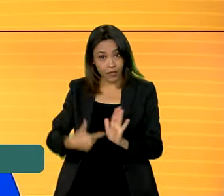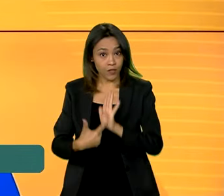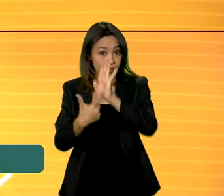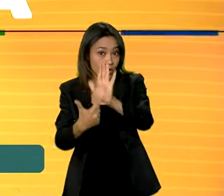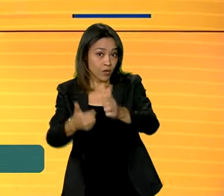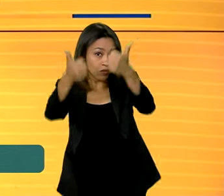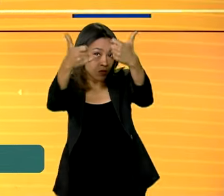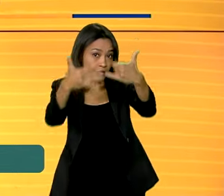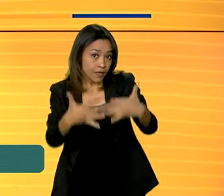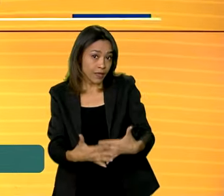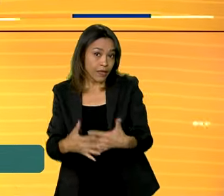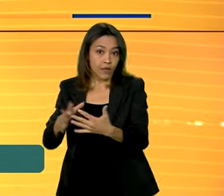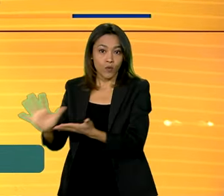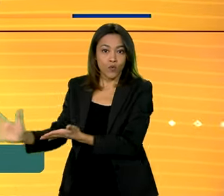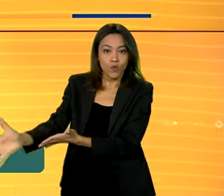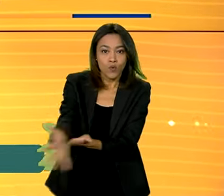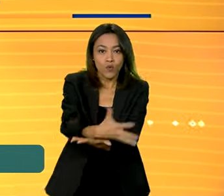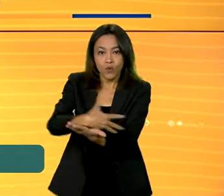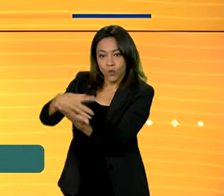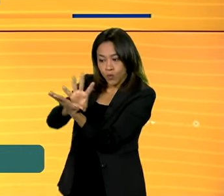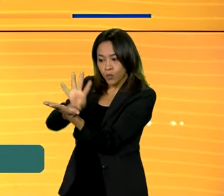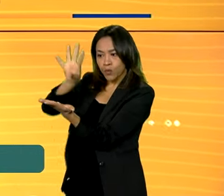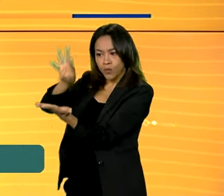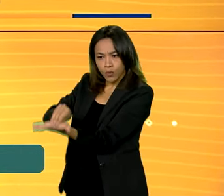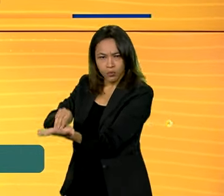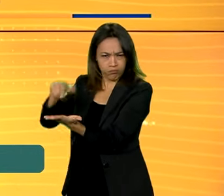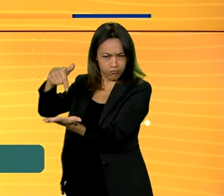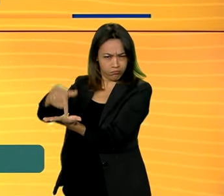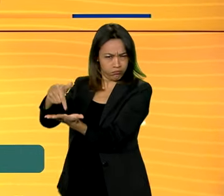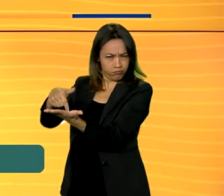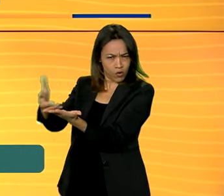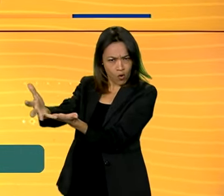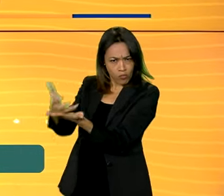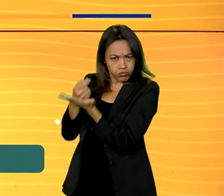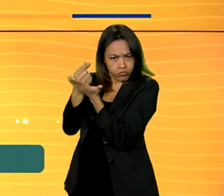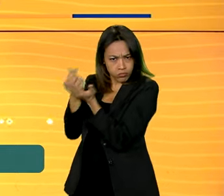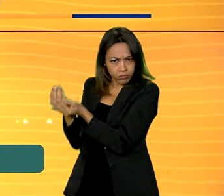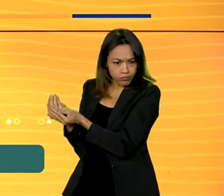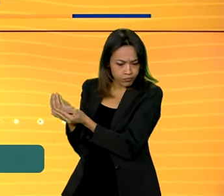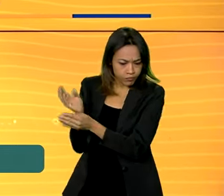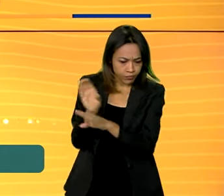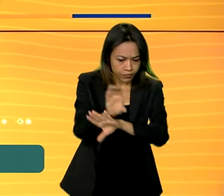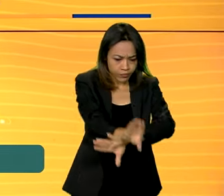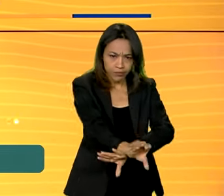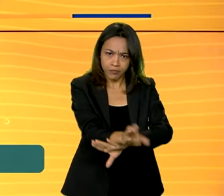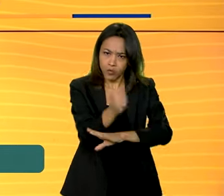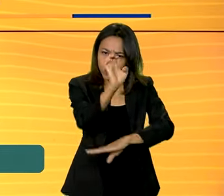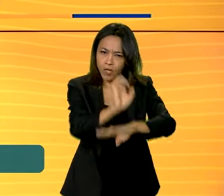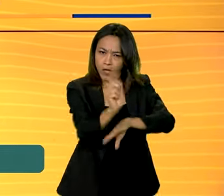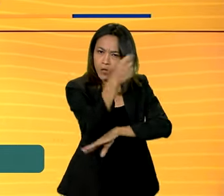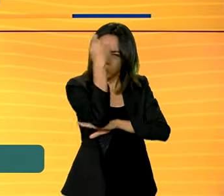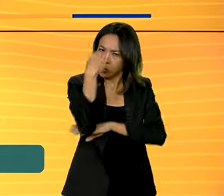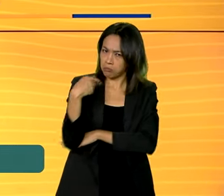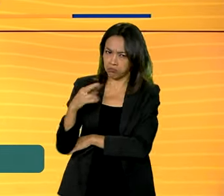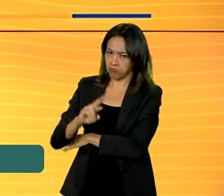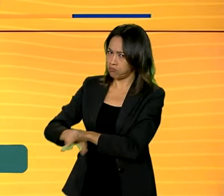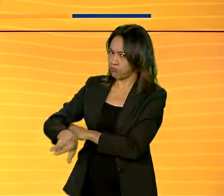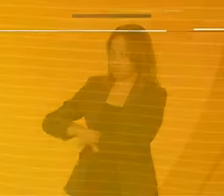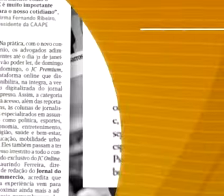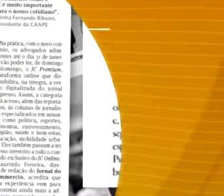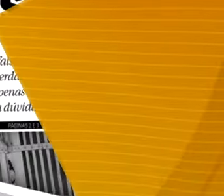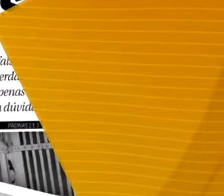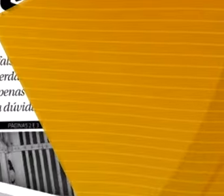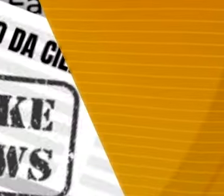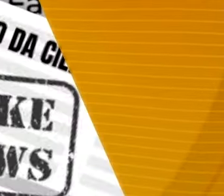que a Receita Federal não apreendeu doações destinadas ao Rio Grande do Sul. A Graciele Bittencourt explica essa história para a gente.